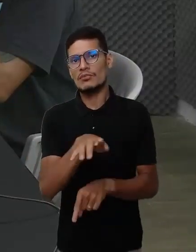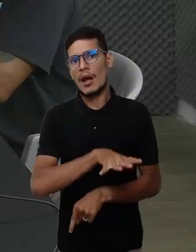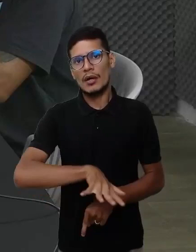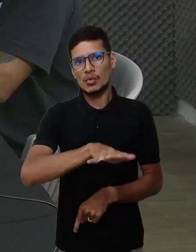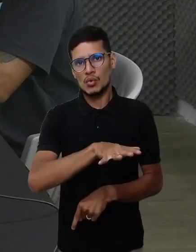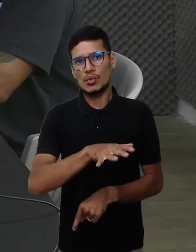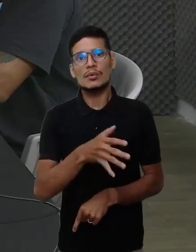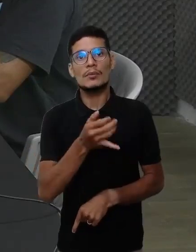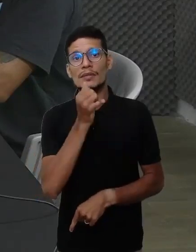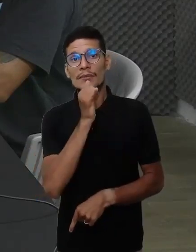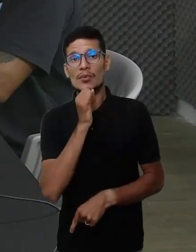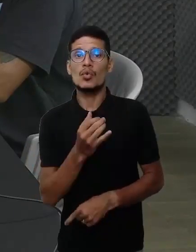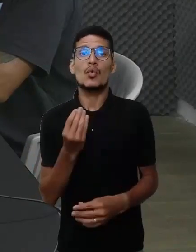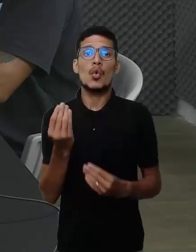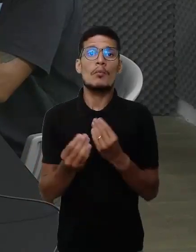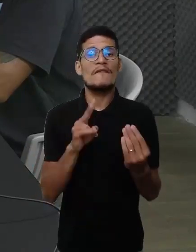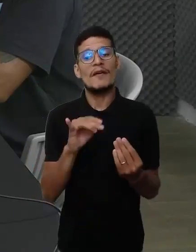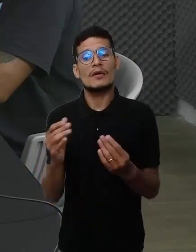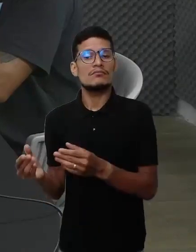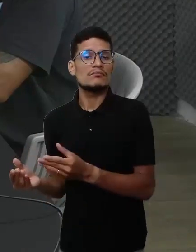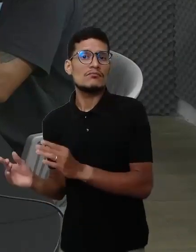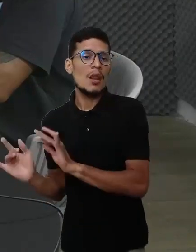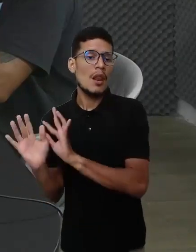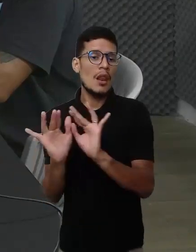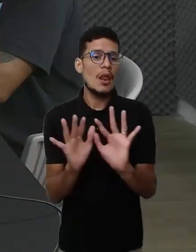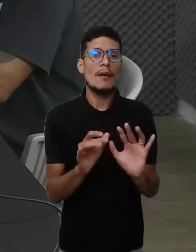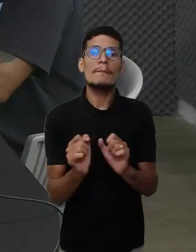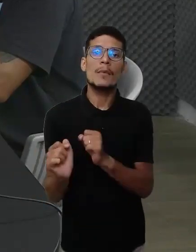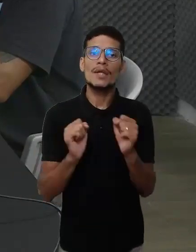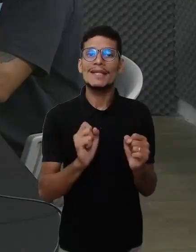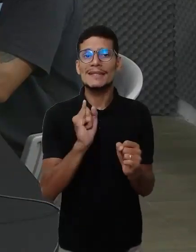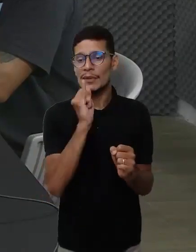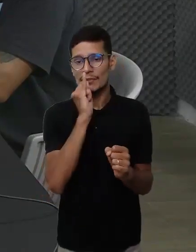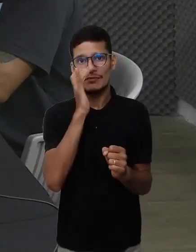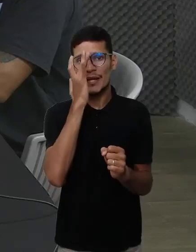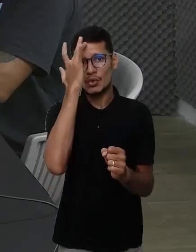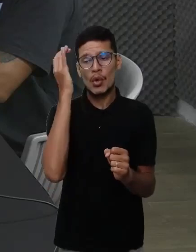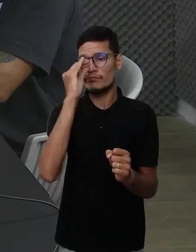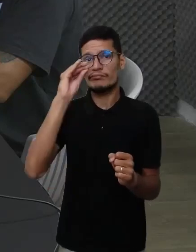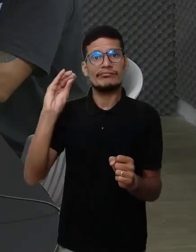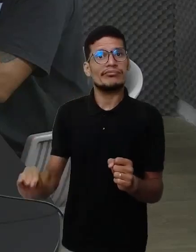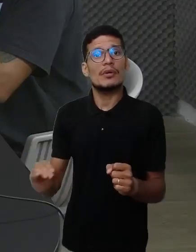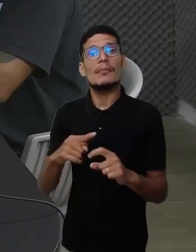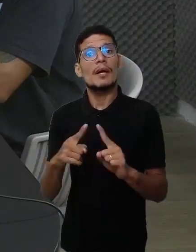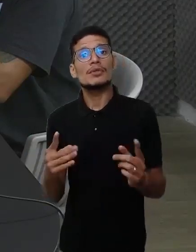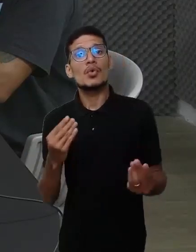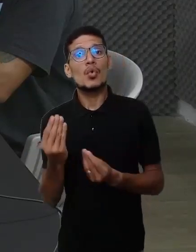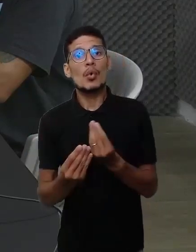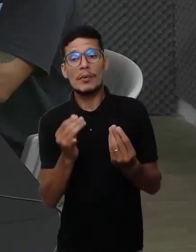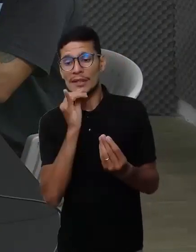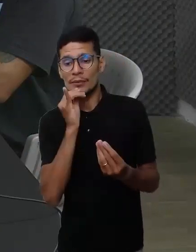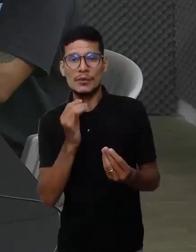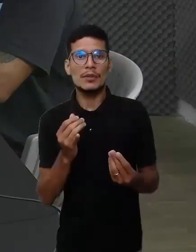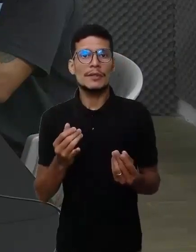né? Como é que você vai ocupar o poder se você é excluído e descartado? Mas como é que você faz para poder não ser mais excluído ou